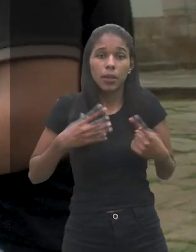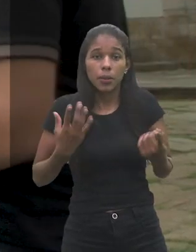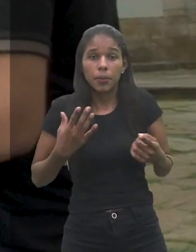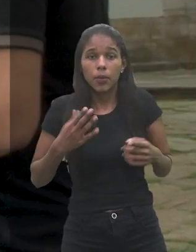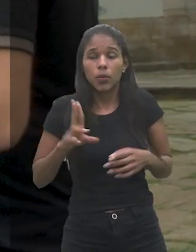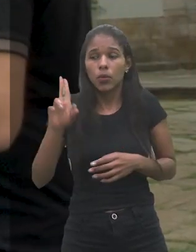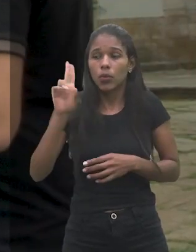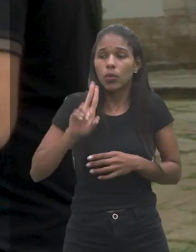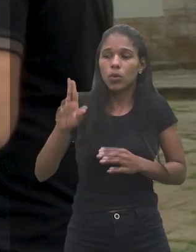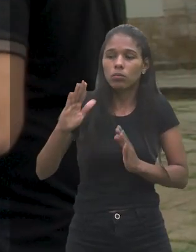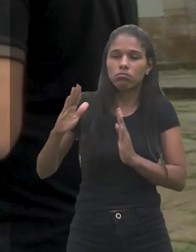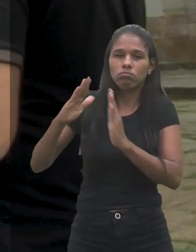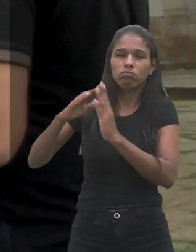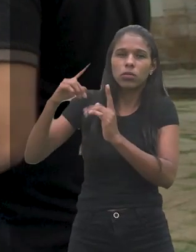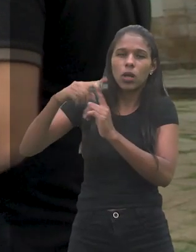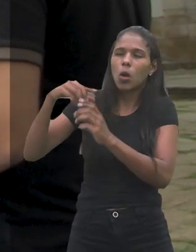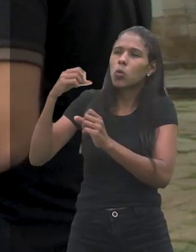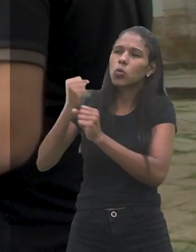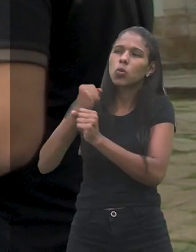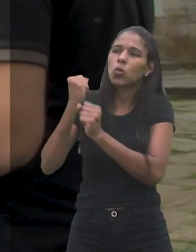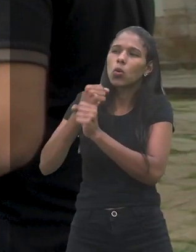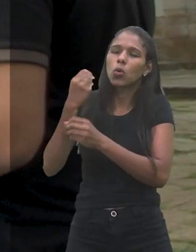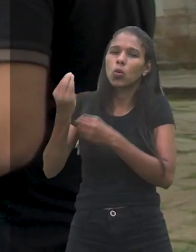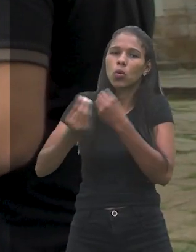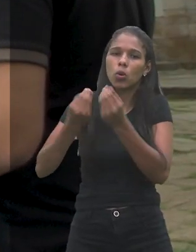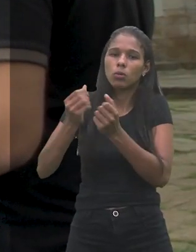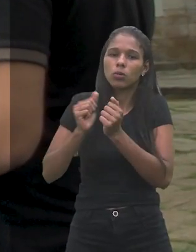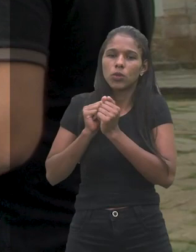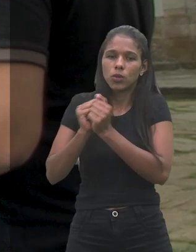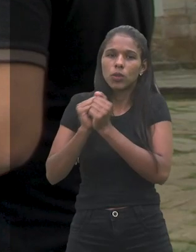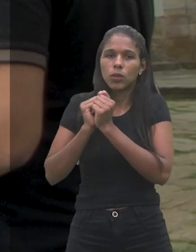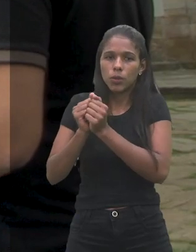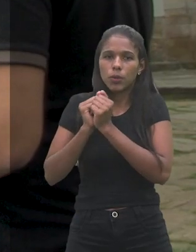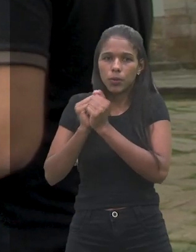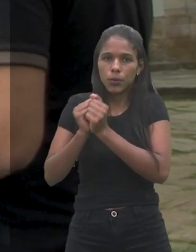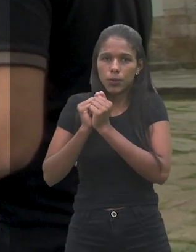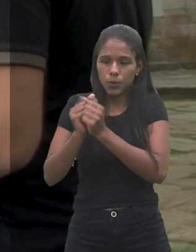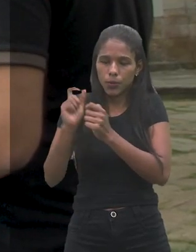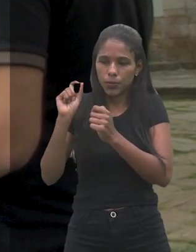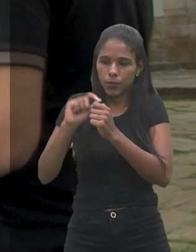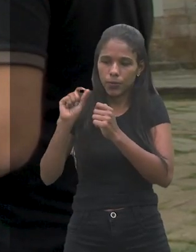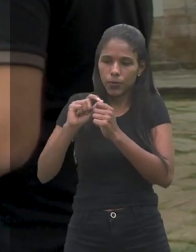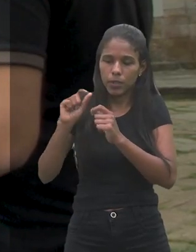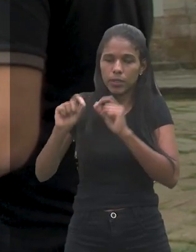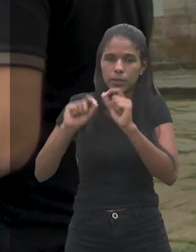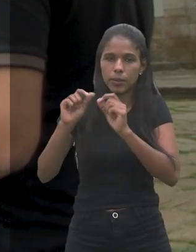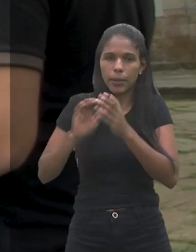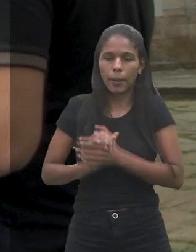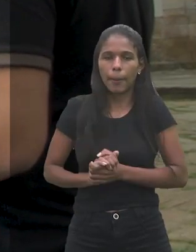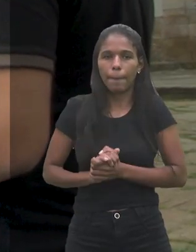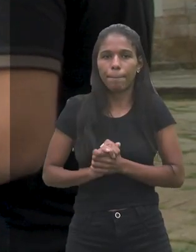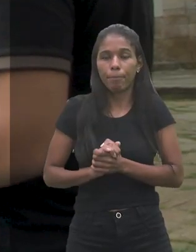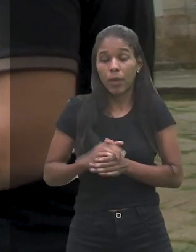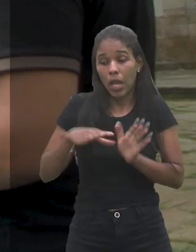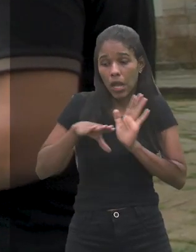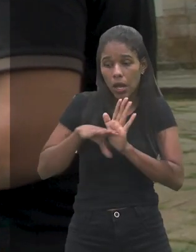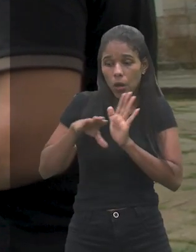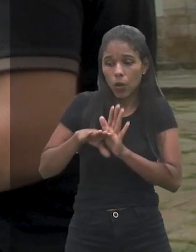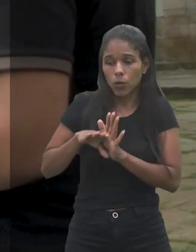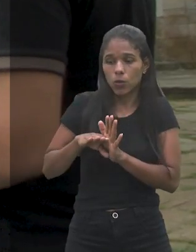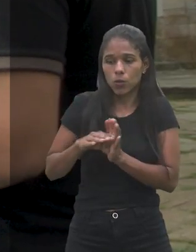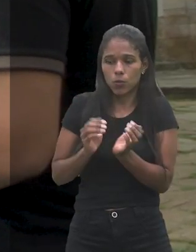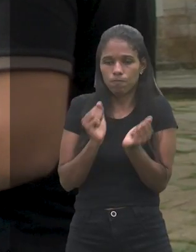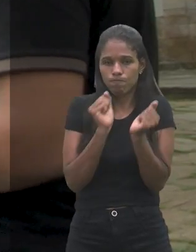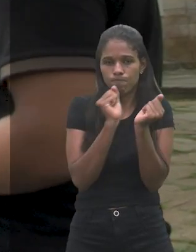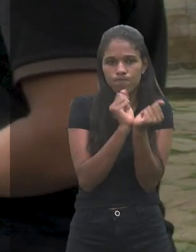portada, acompanhado pela mãe dele, Isabel, ele vai fazer os anjinhos da portada. Ele chegou a ver 3 cabeças de anjo